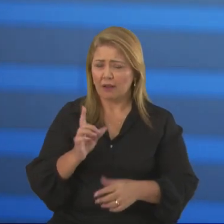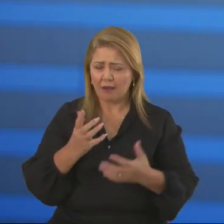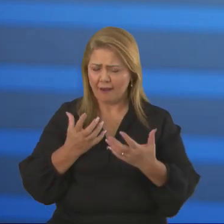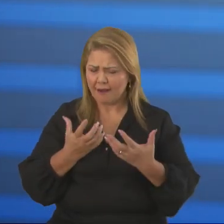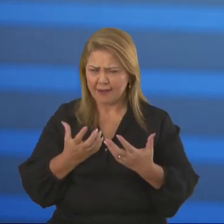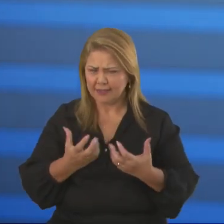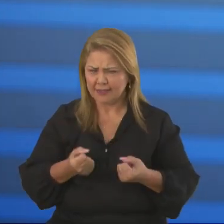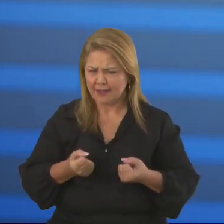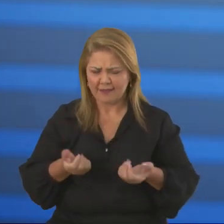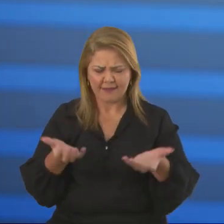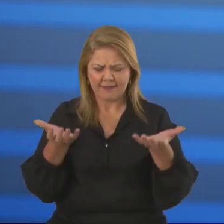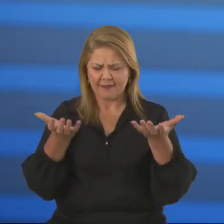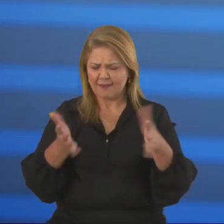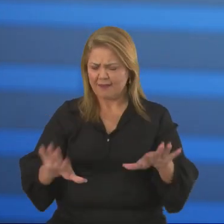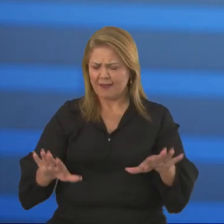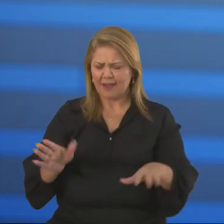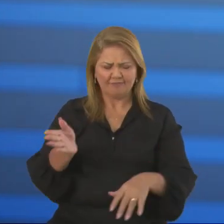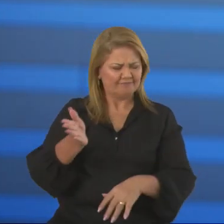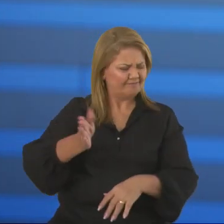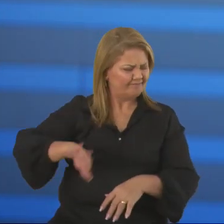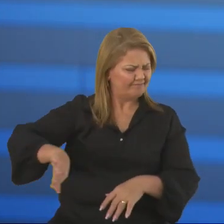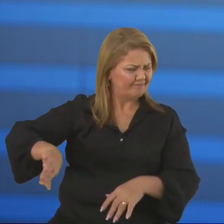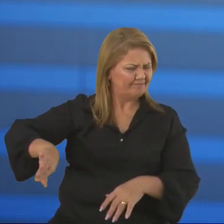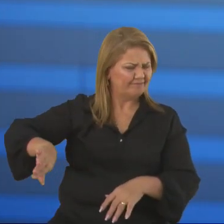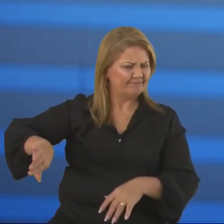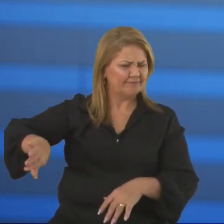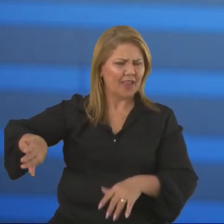rejeita bem